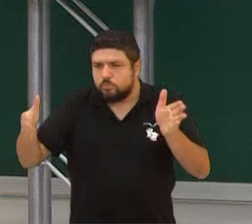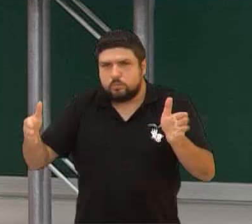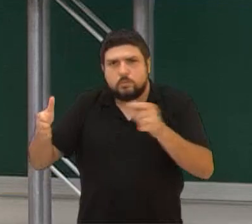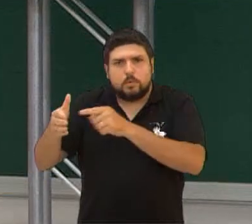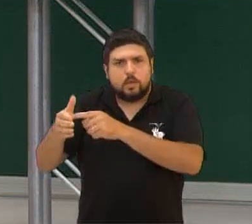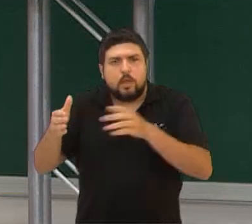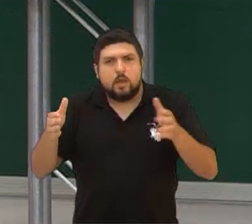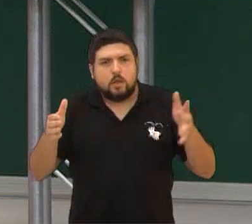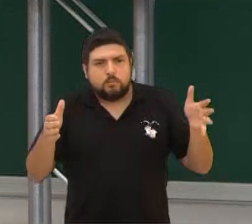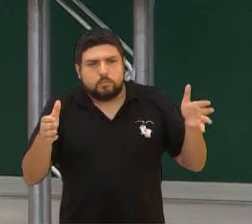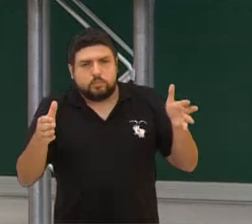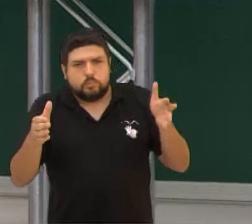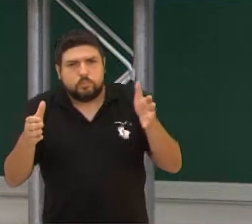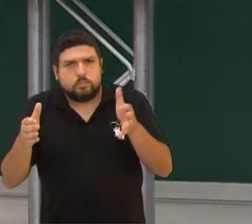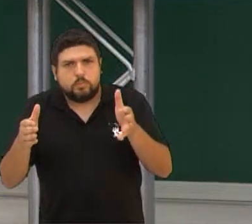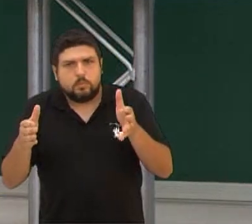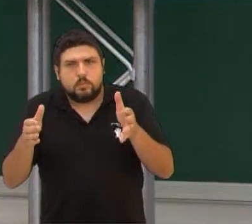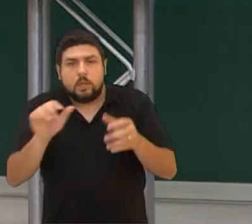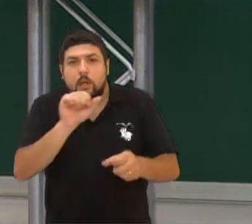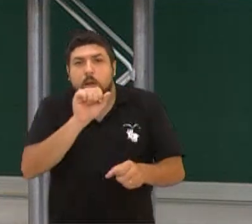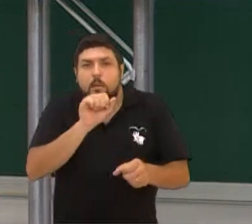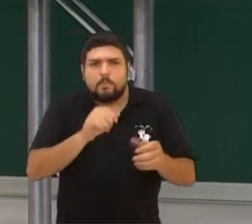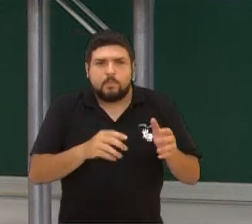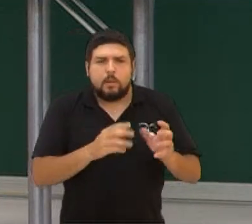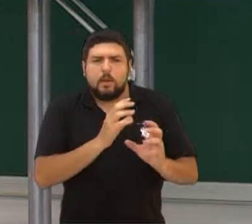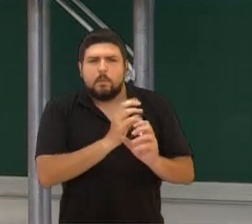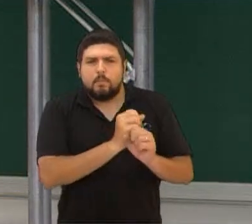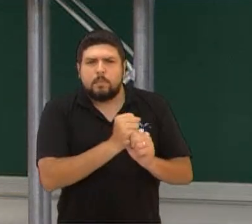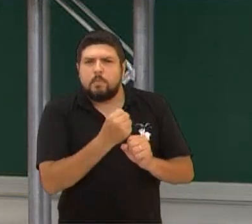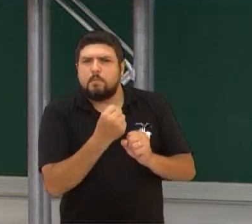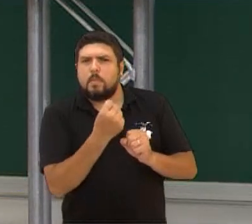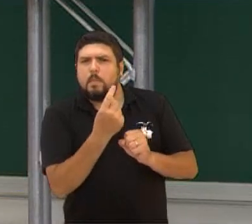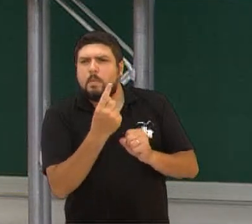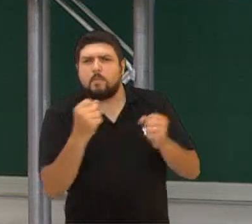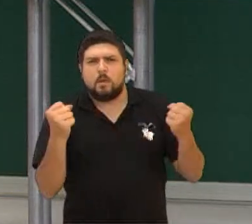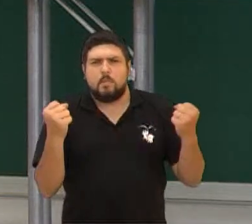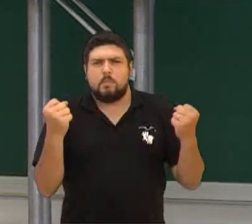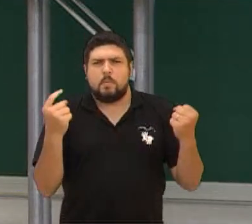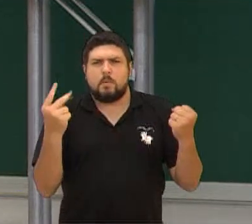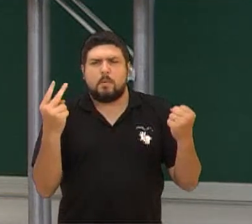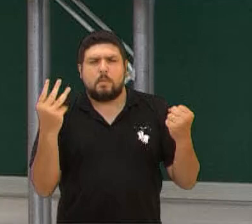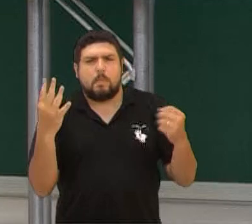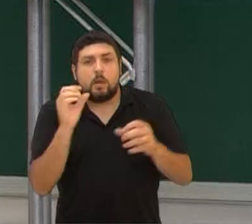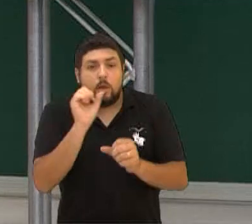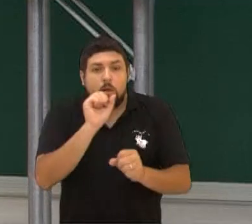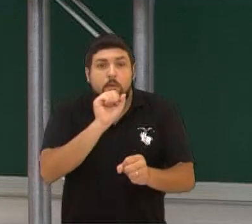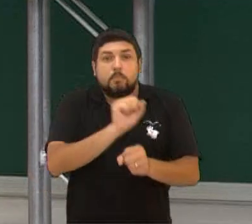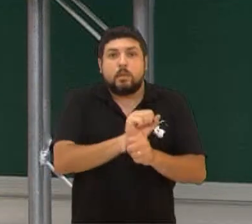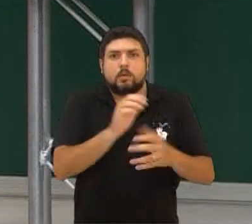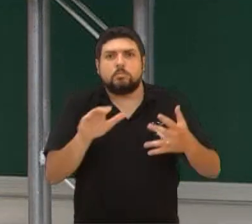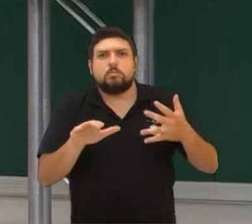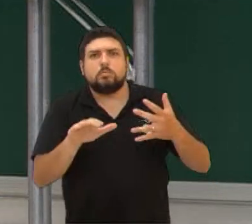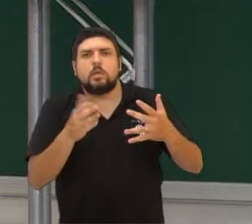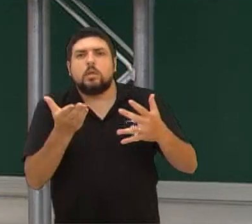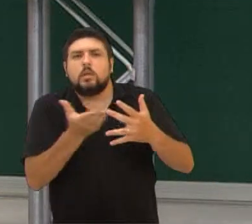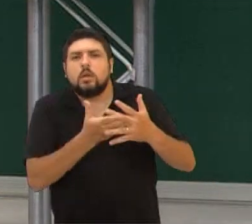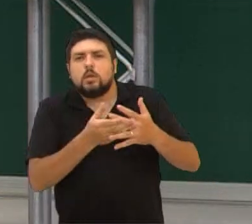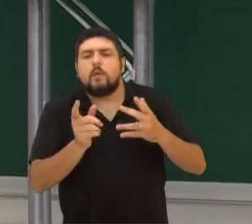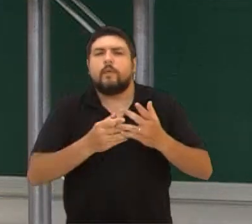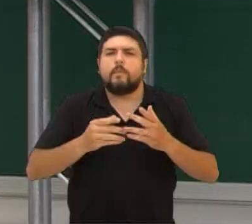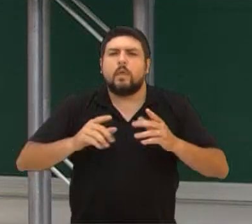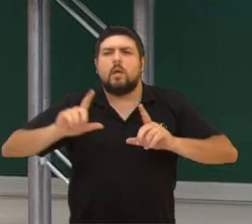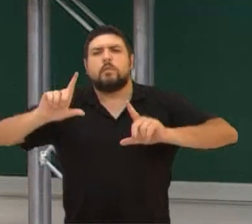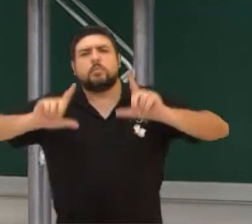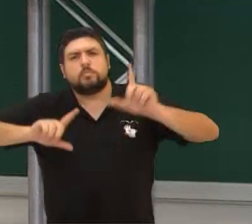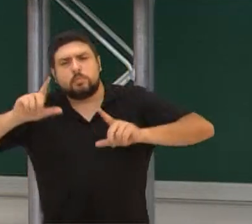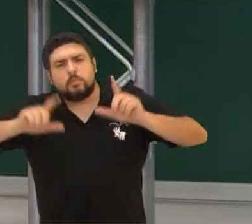a partida para numa determinada pontuação, obrigatoriamente a partida para que entre o comercial de